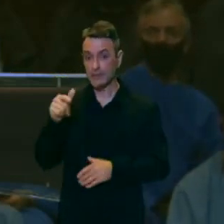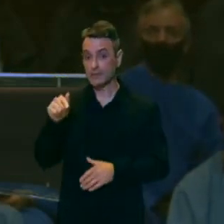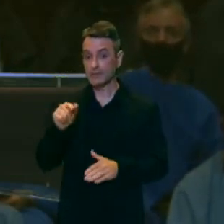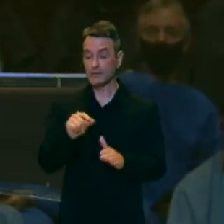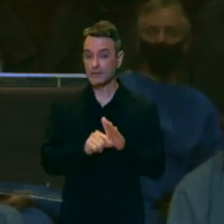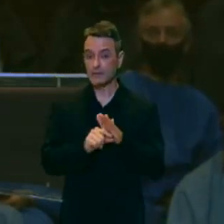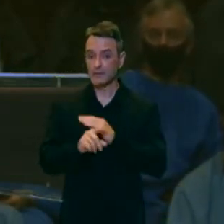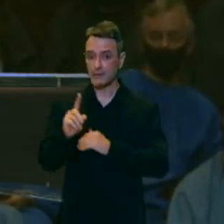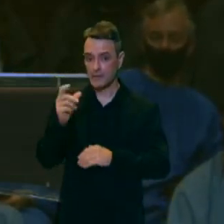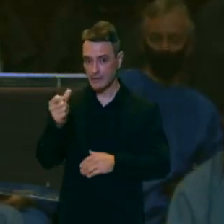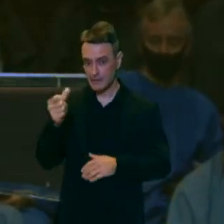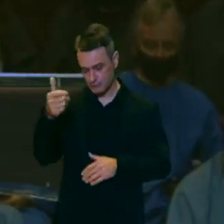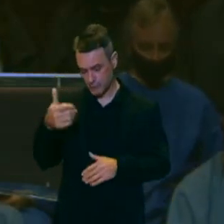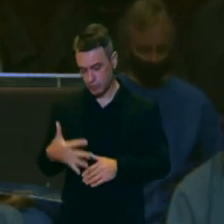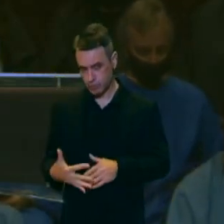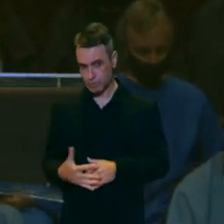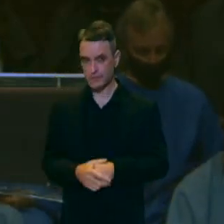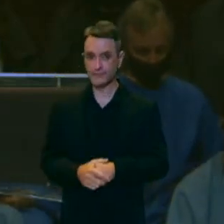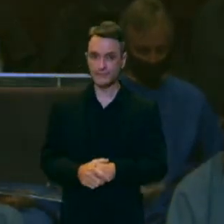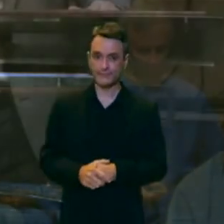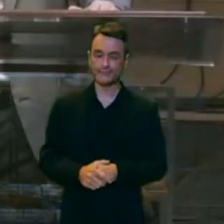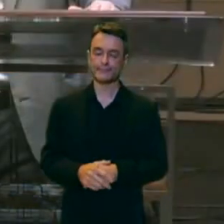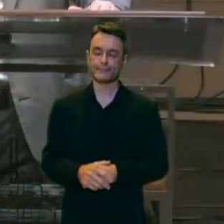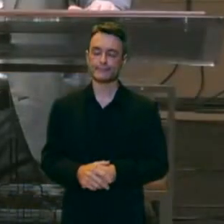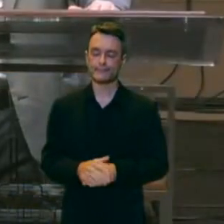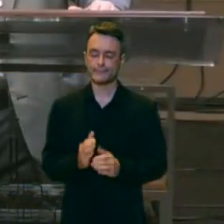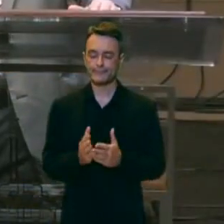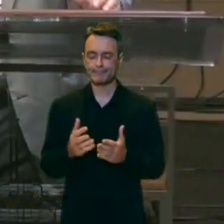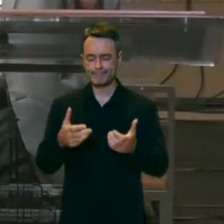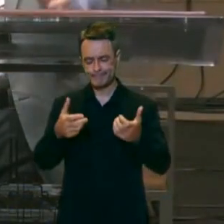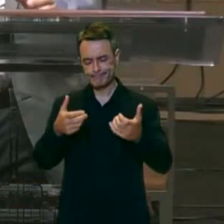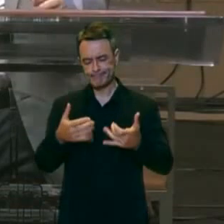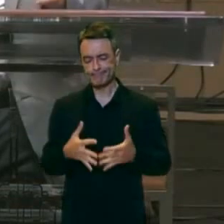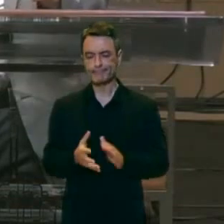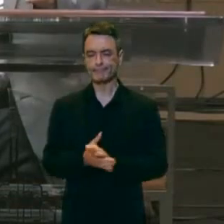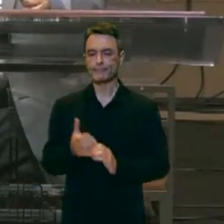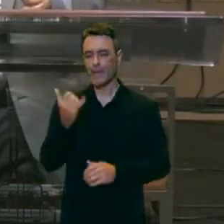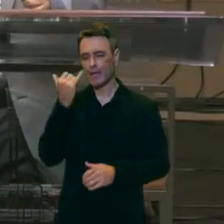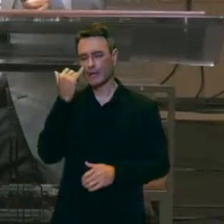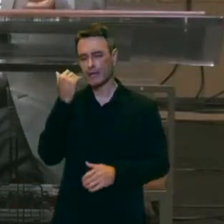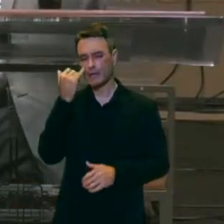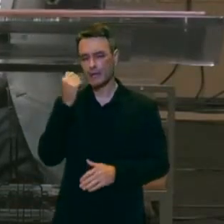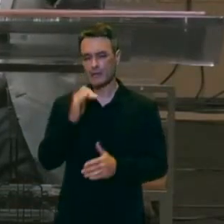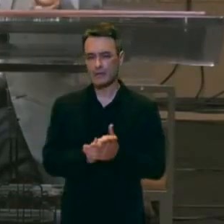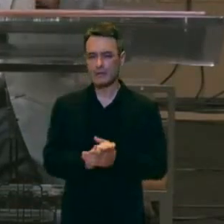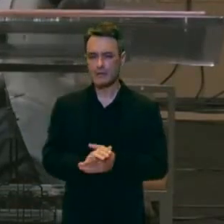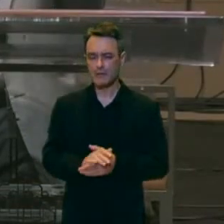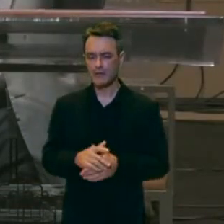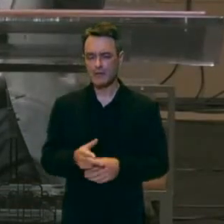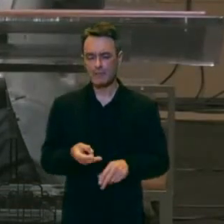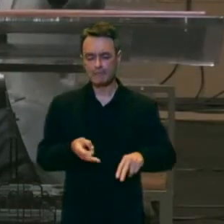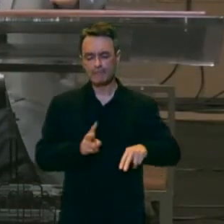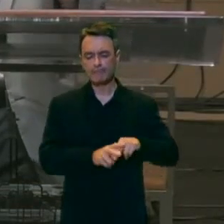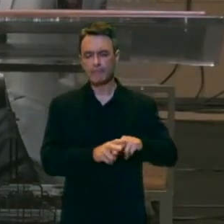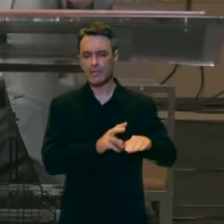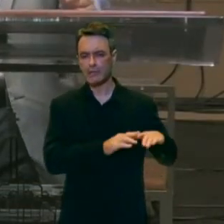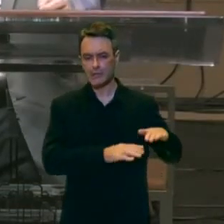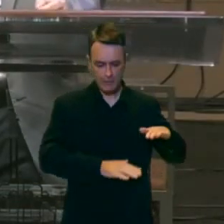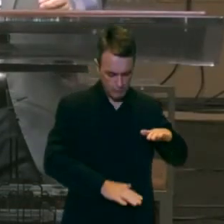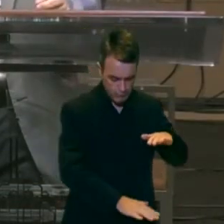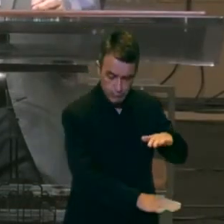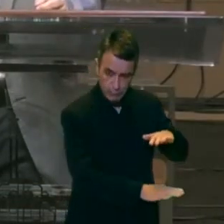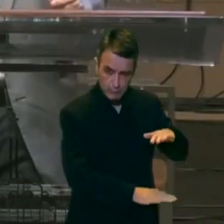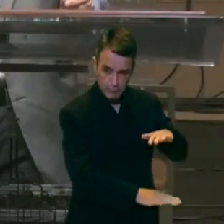do verso 16, onde a palavra do Senhor diz assim: Jeremias foi posto numa cela subterrânea